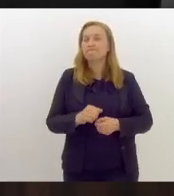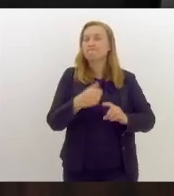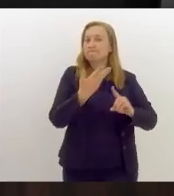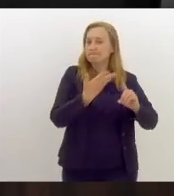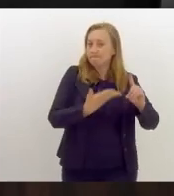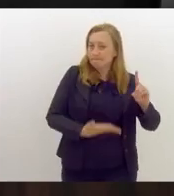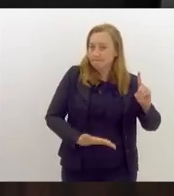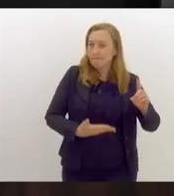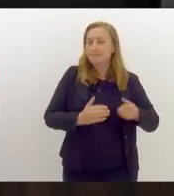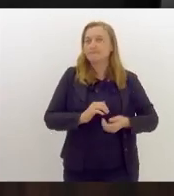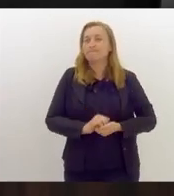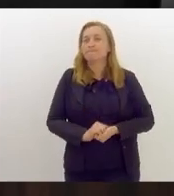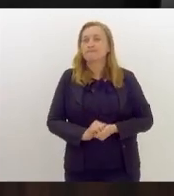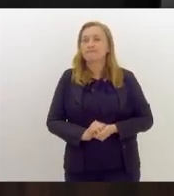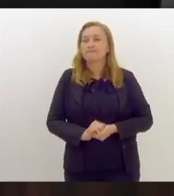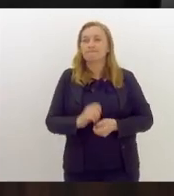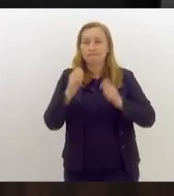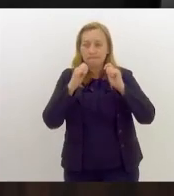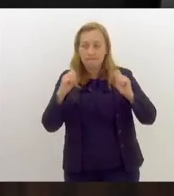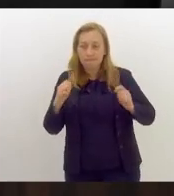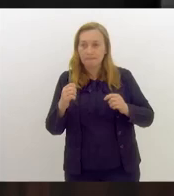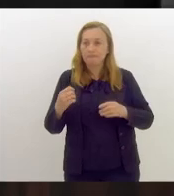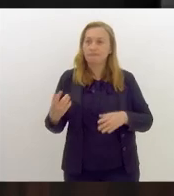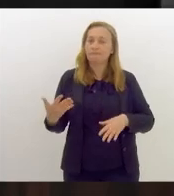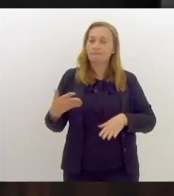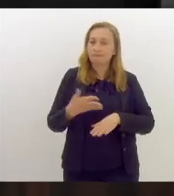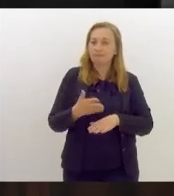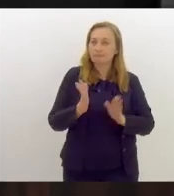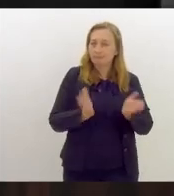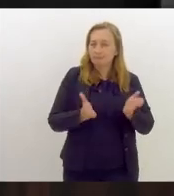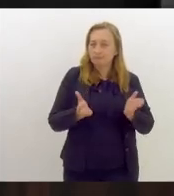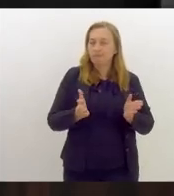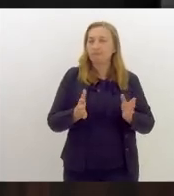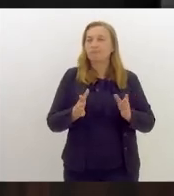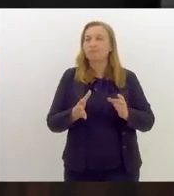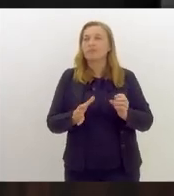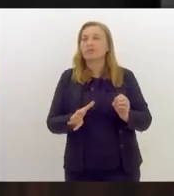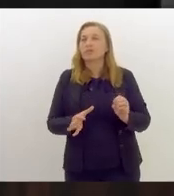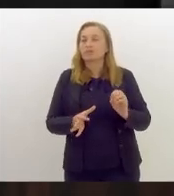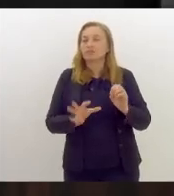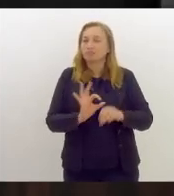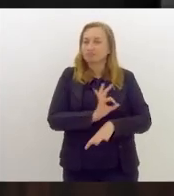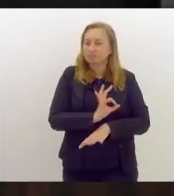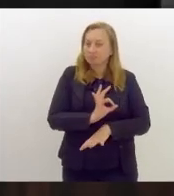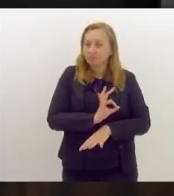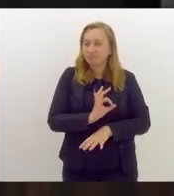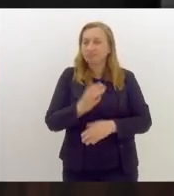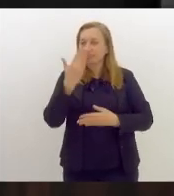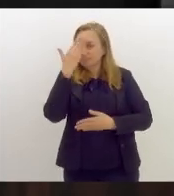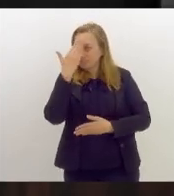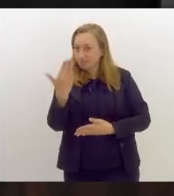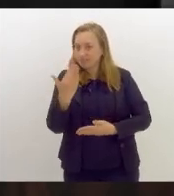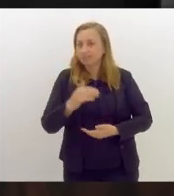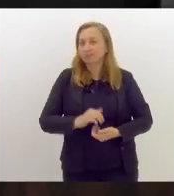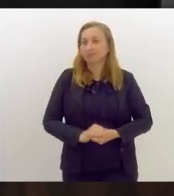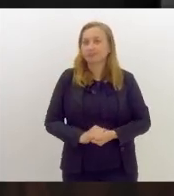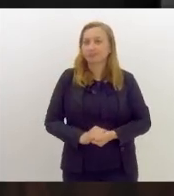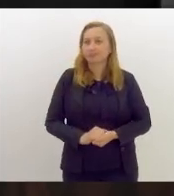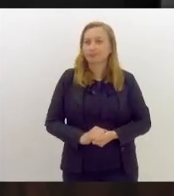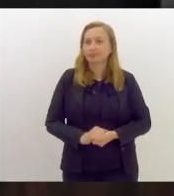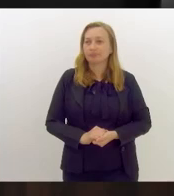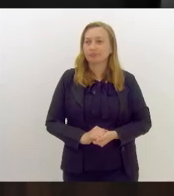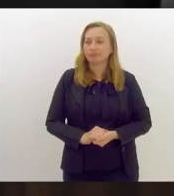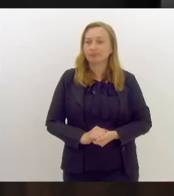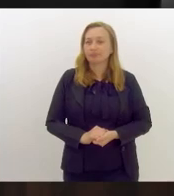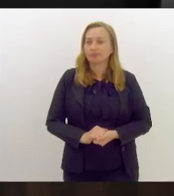solenidade aos assessores que vieram hoje a toda a segurança o Jaci agradecer a